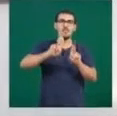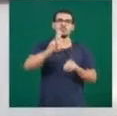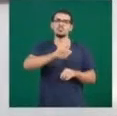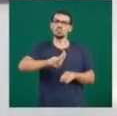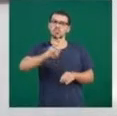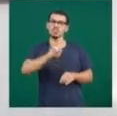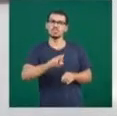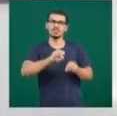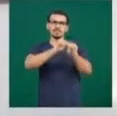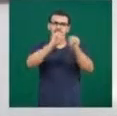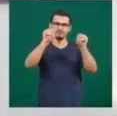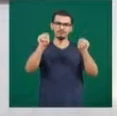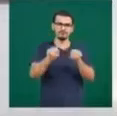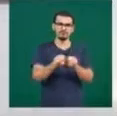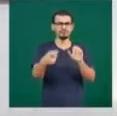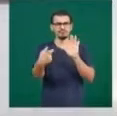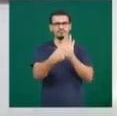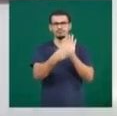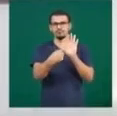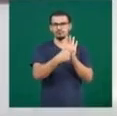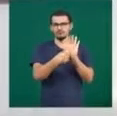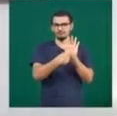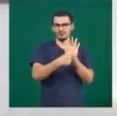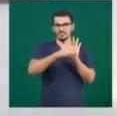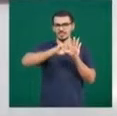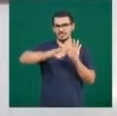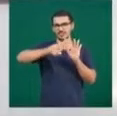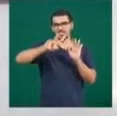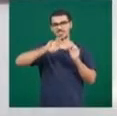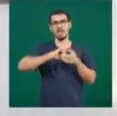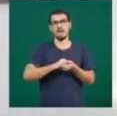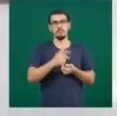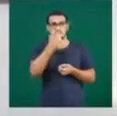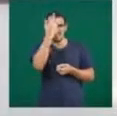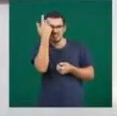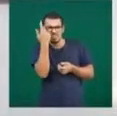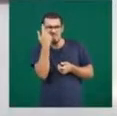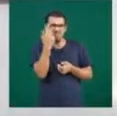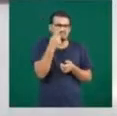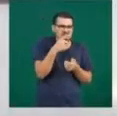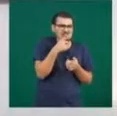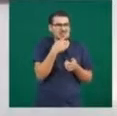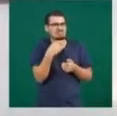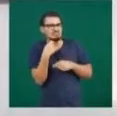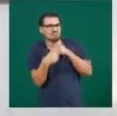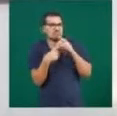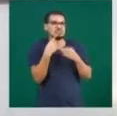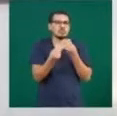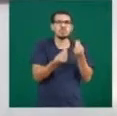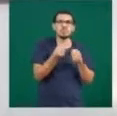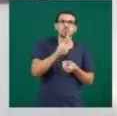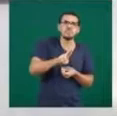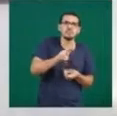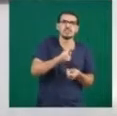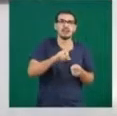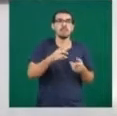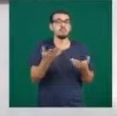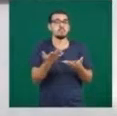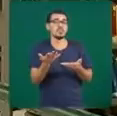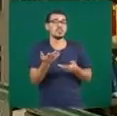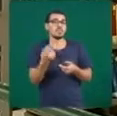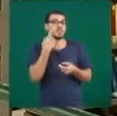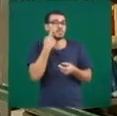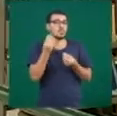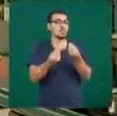de pesquisa e empréstimo dos livros. Os usuários ainda têm algumas dúvidas em relação ao novo sistema. Detalhes do funcionamento na reportagem a